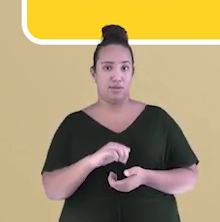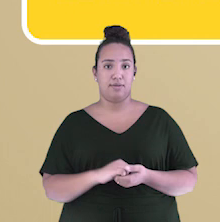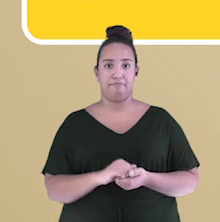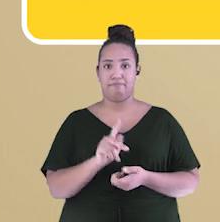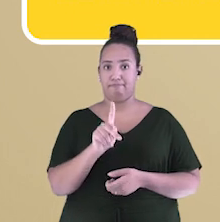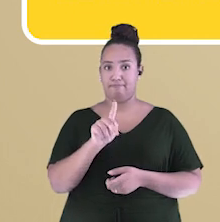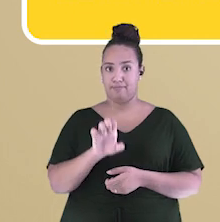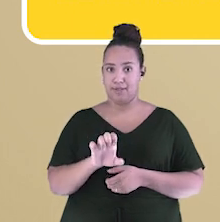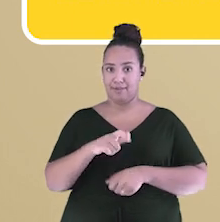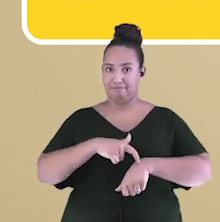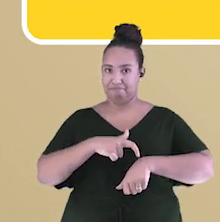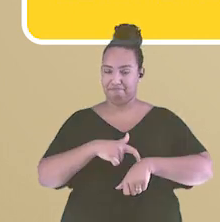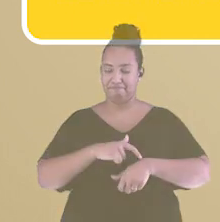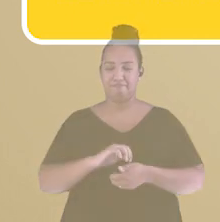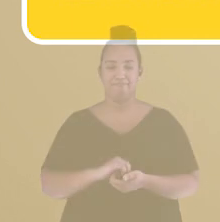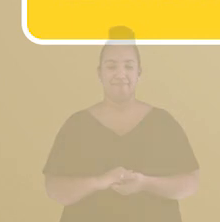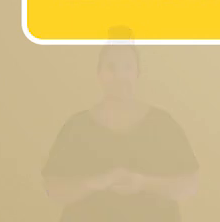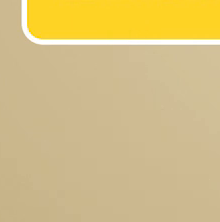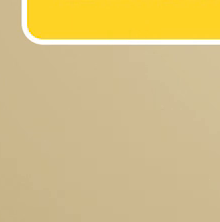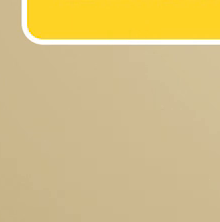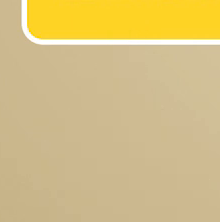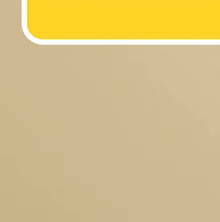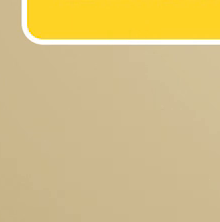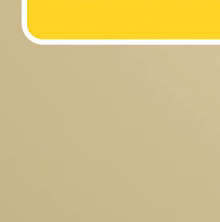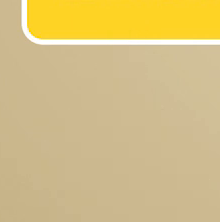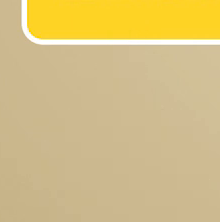pé. Tempo para vocês!